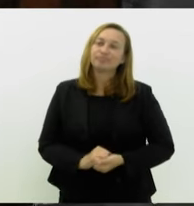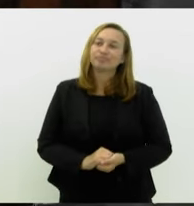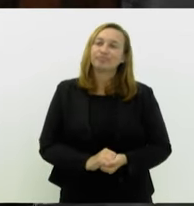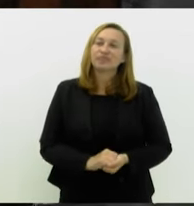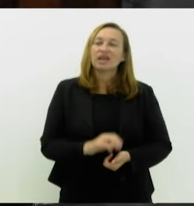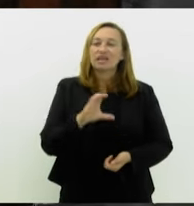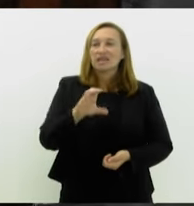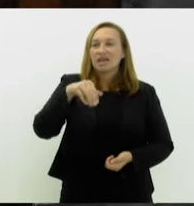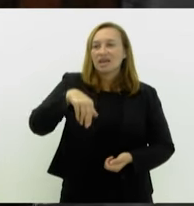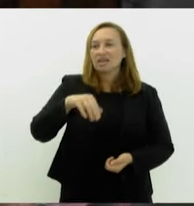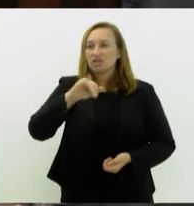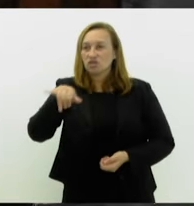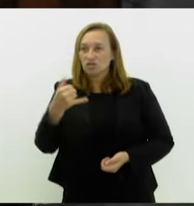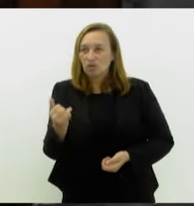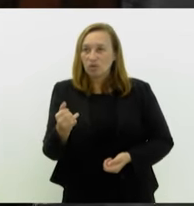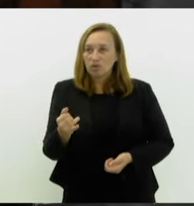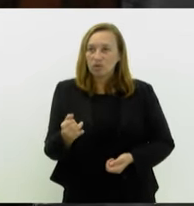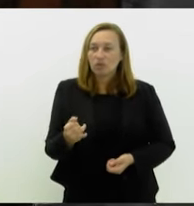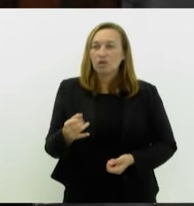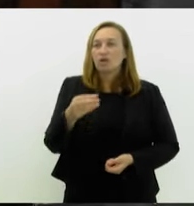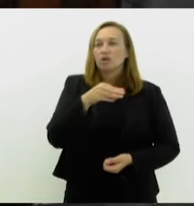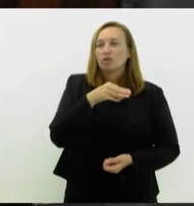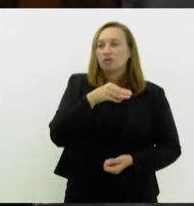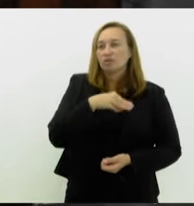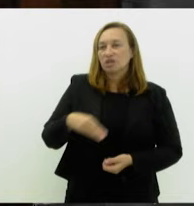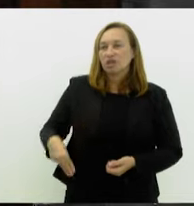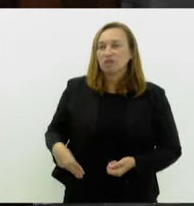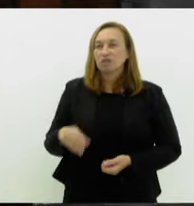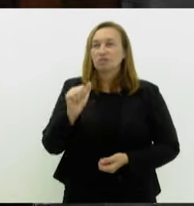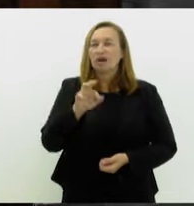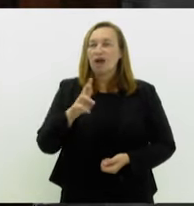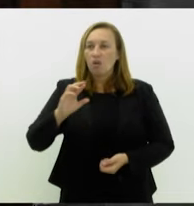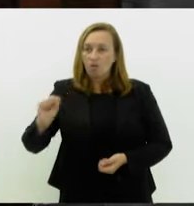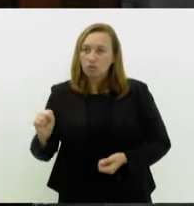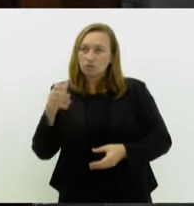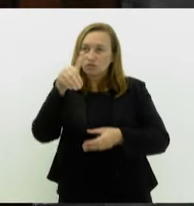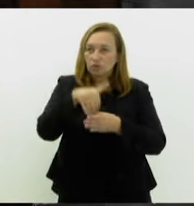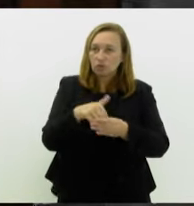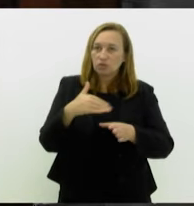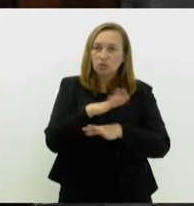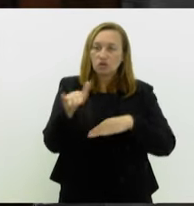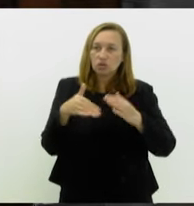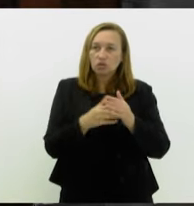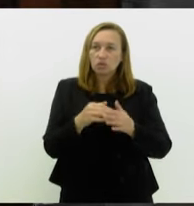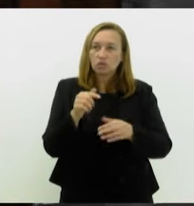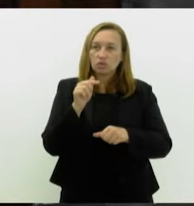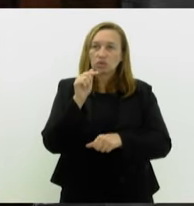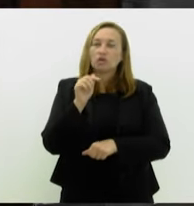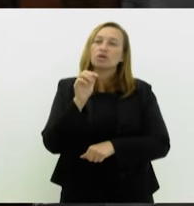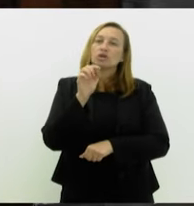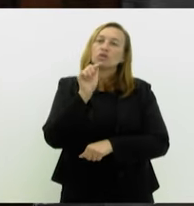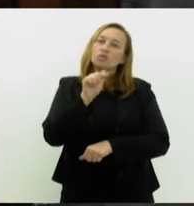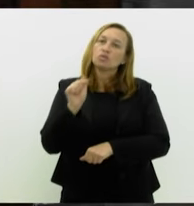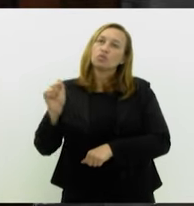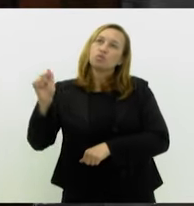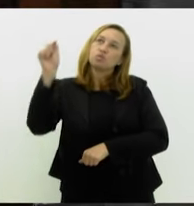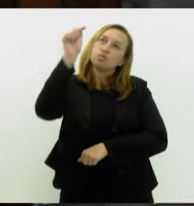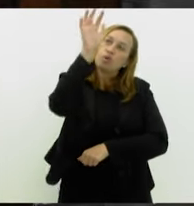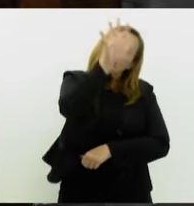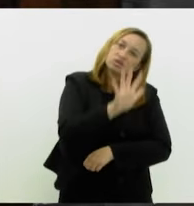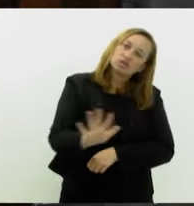CNJ o Ministro Barroso votou uma normativa em todos os estados é uma resolução 525